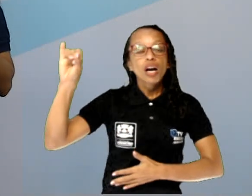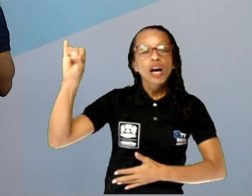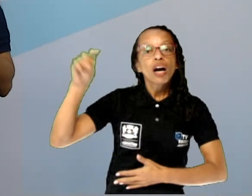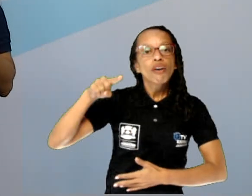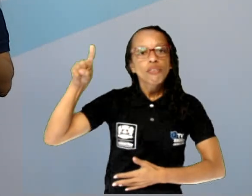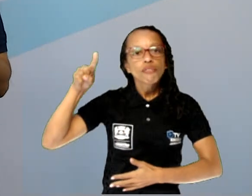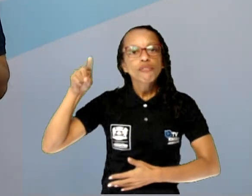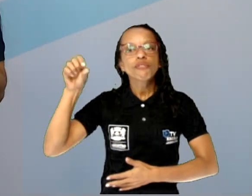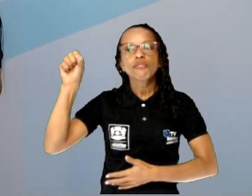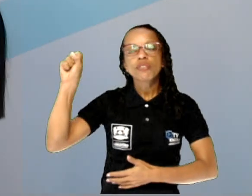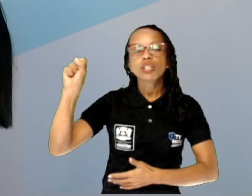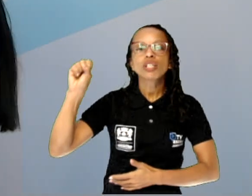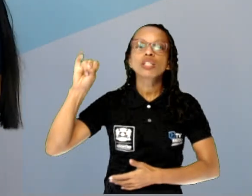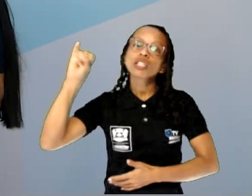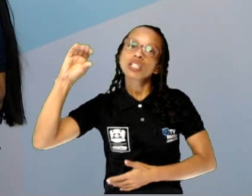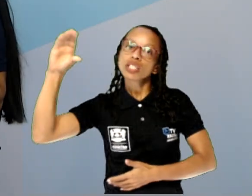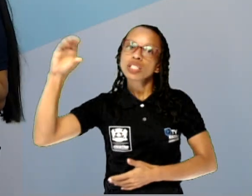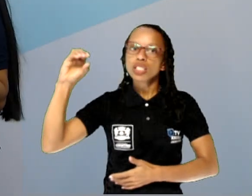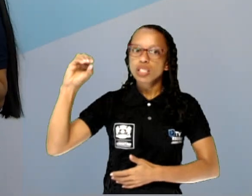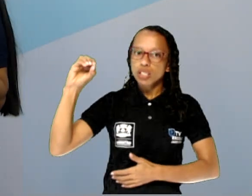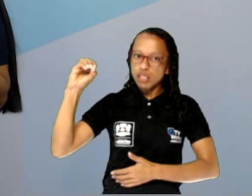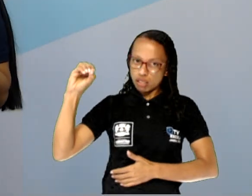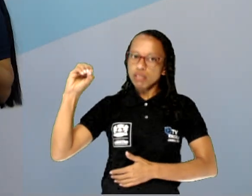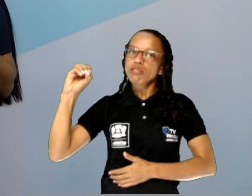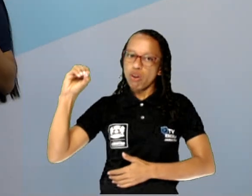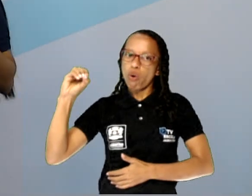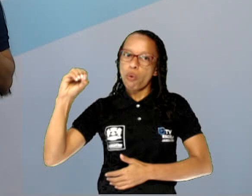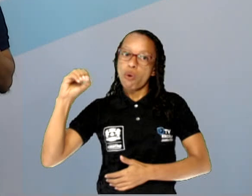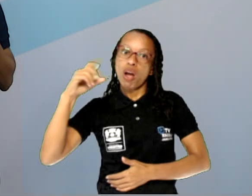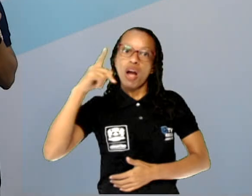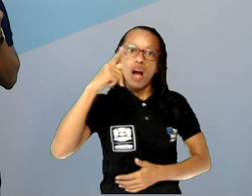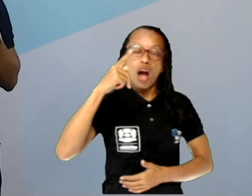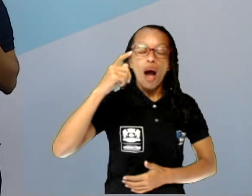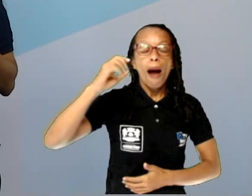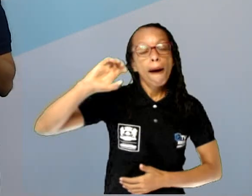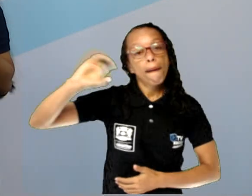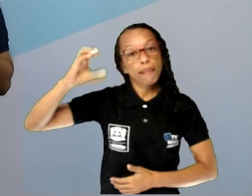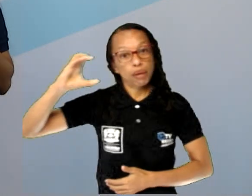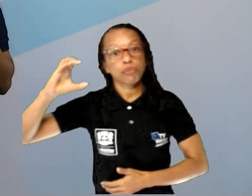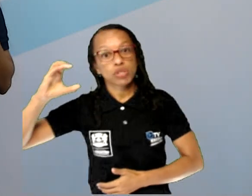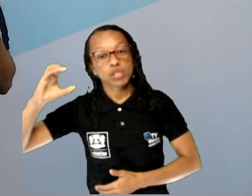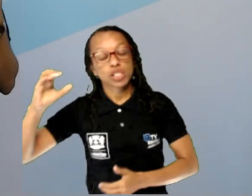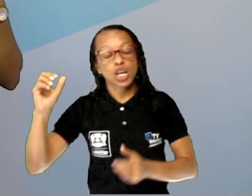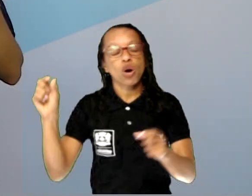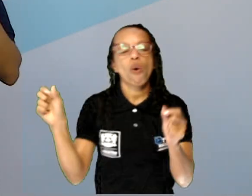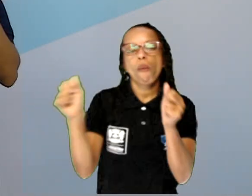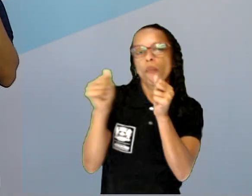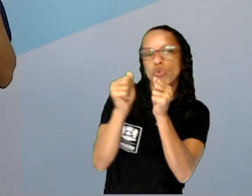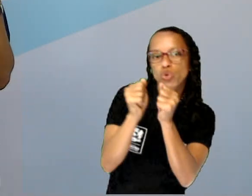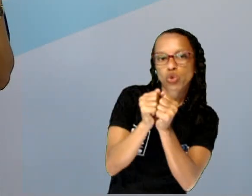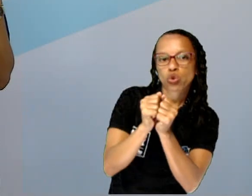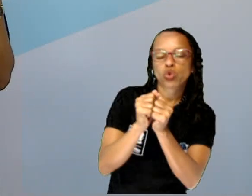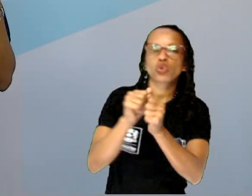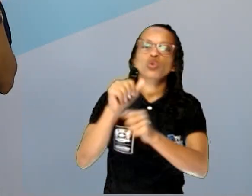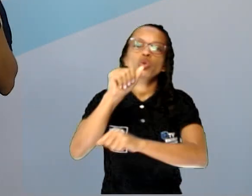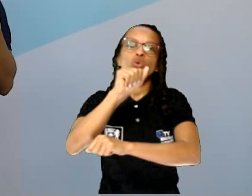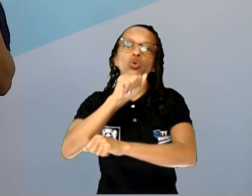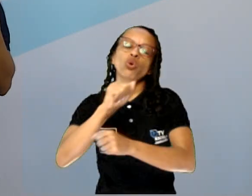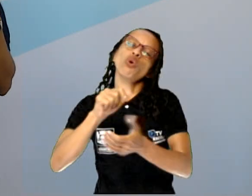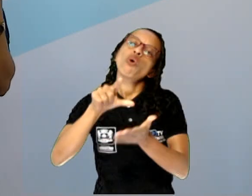físico, aquele, né, que é no caso da preposição mais o artigo, e trêmulo. Veja só, físico tá um som mais